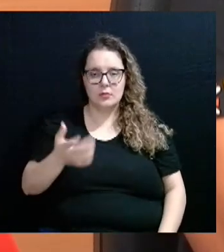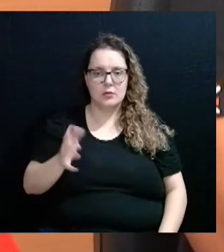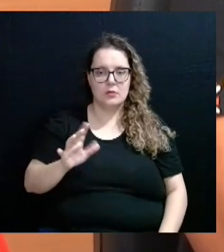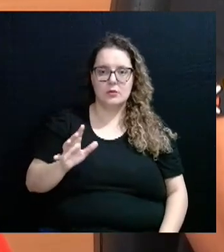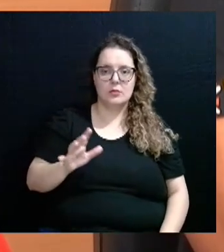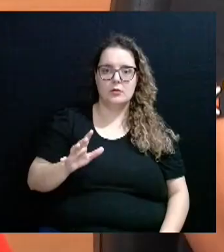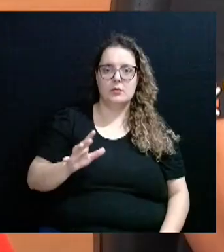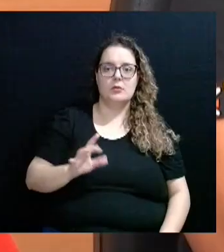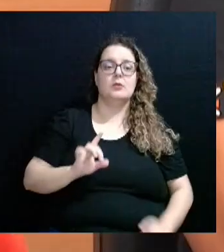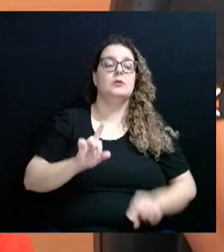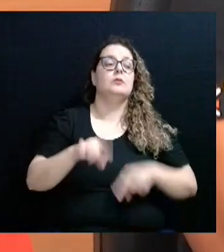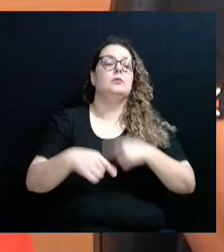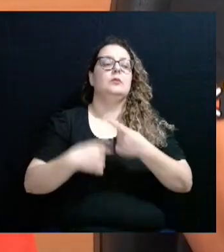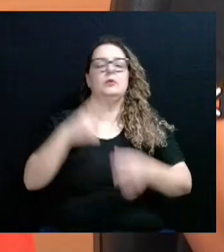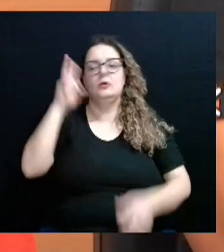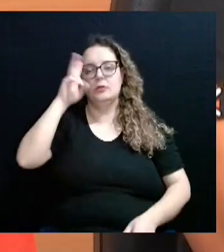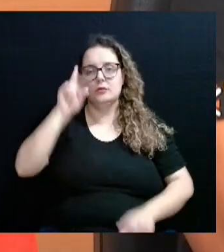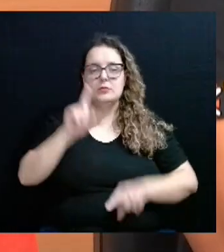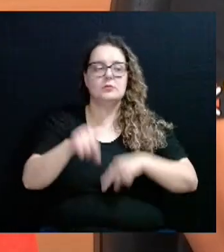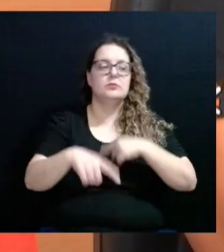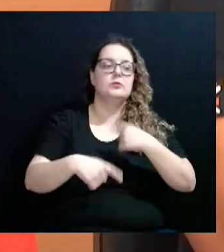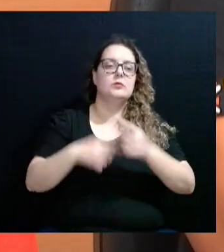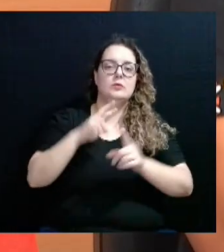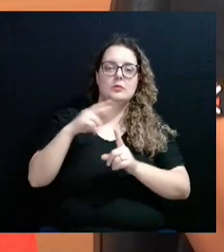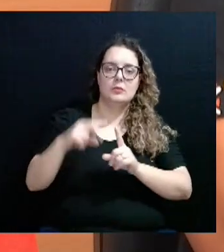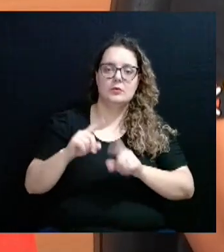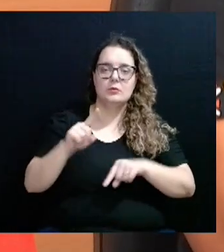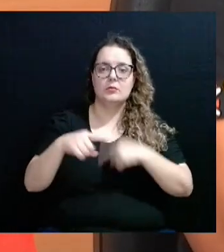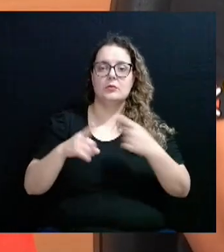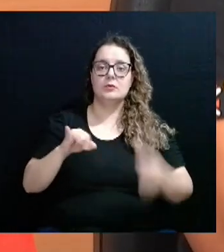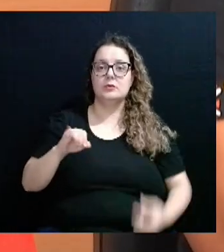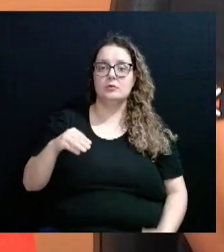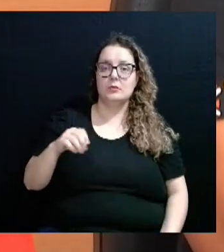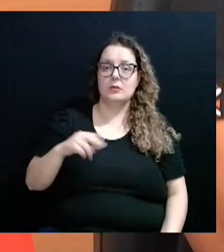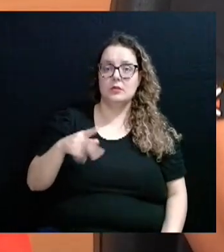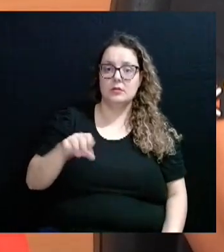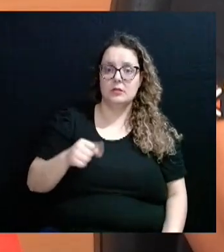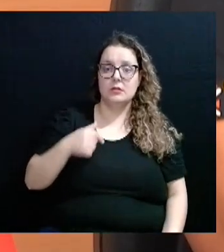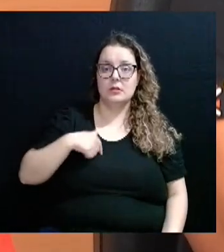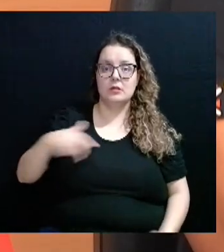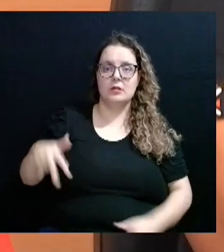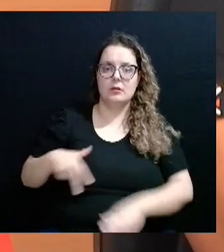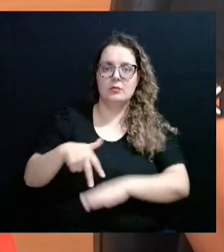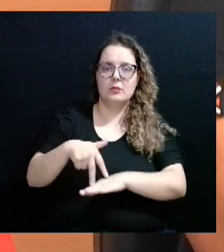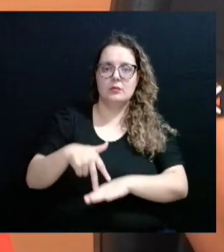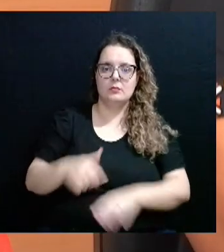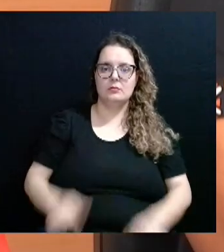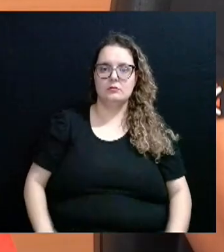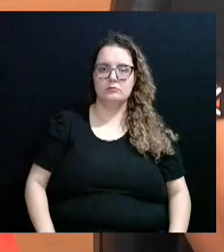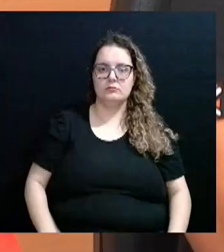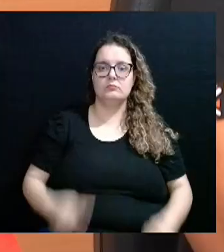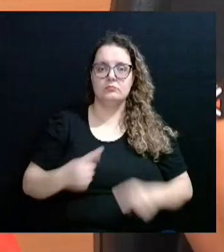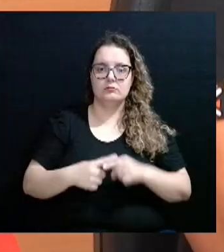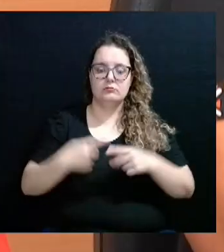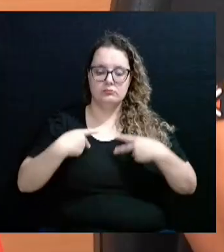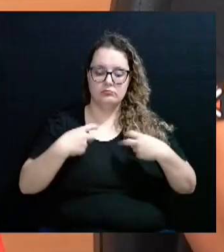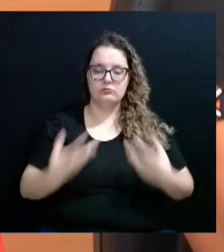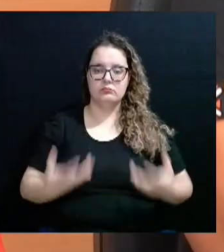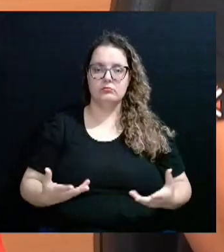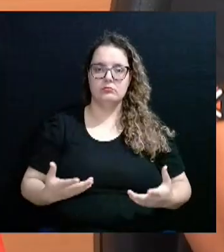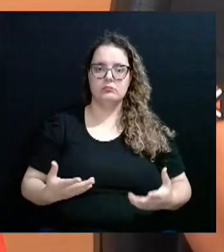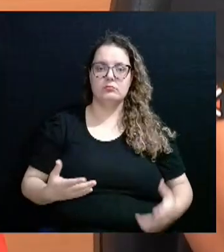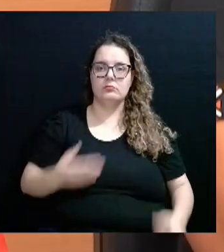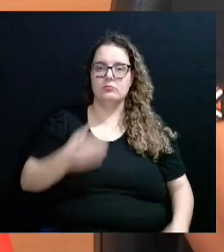história, num outro ângulo, noutra dimensão, eu era protagonista. Porque eu me via naquele moleque do fim de semana